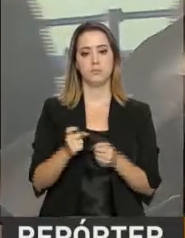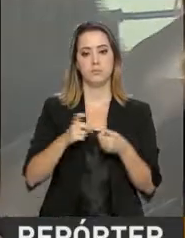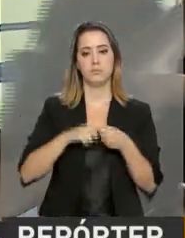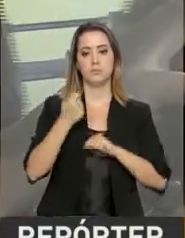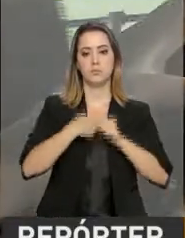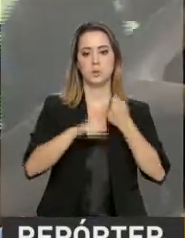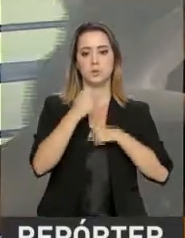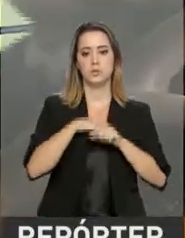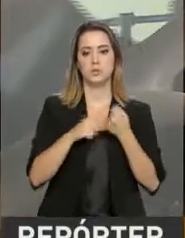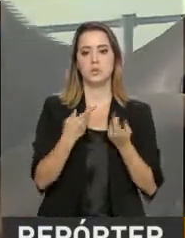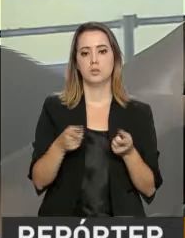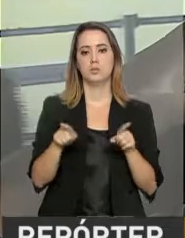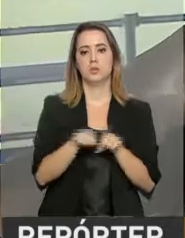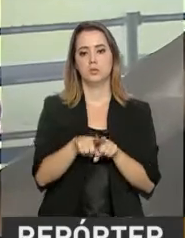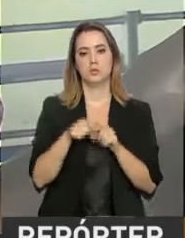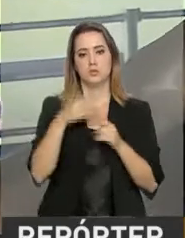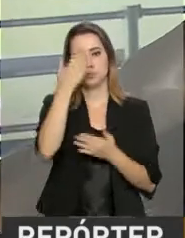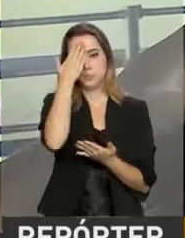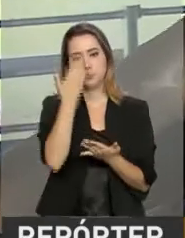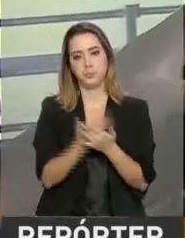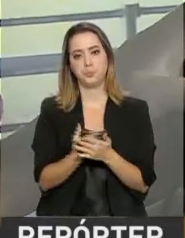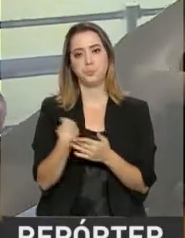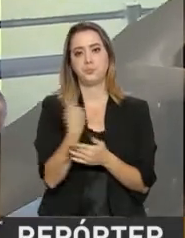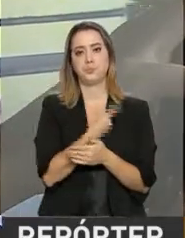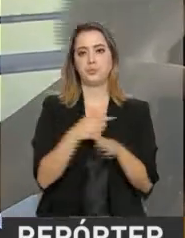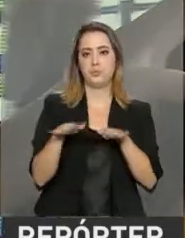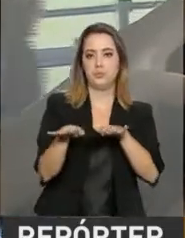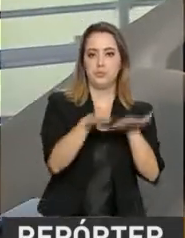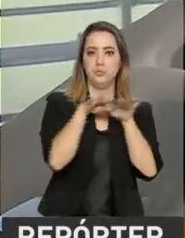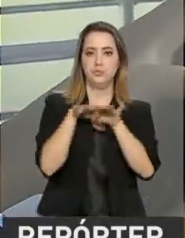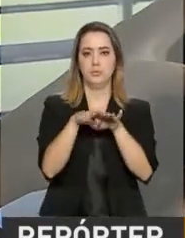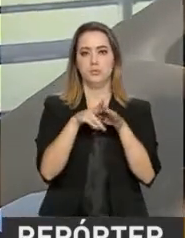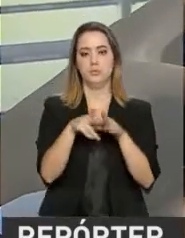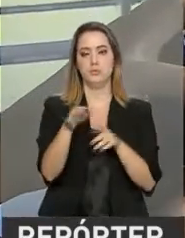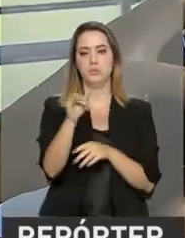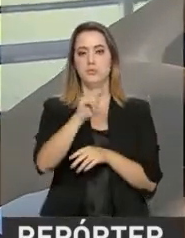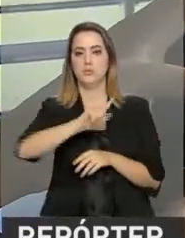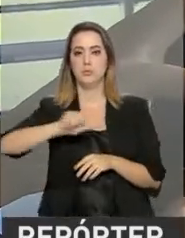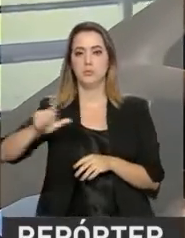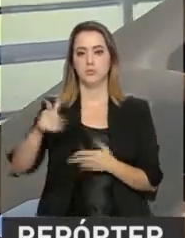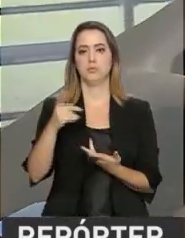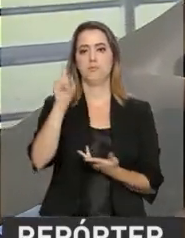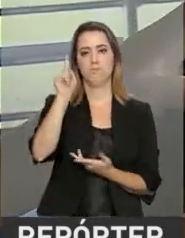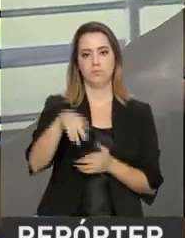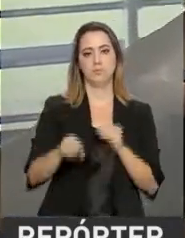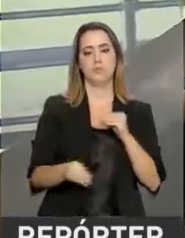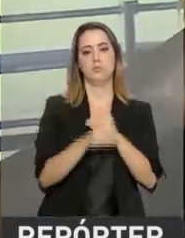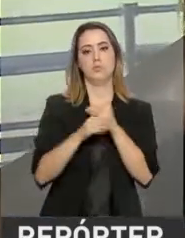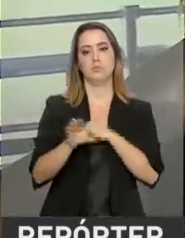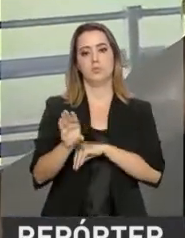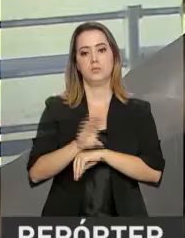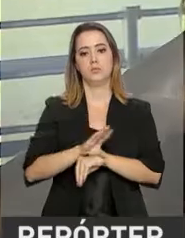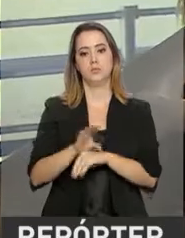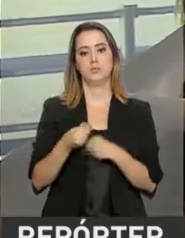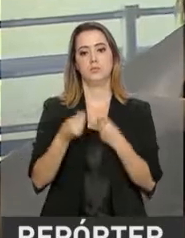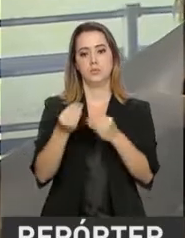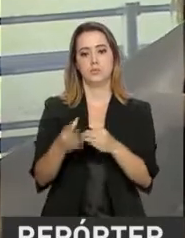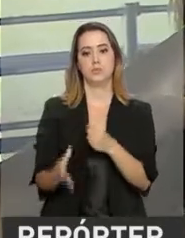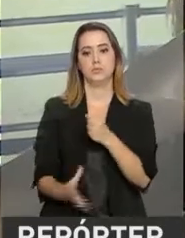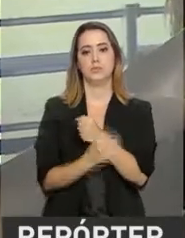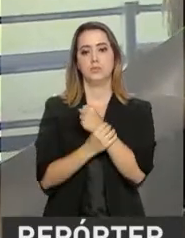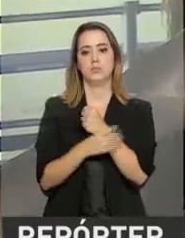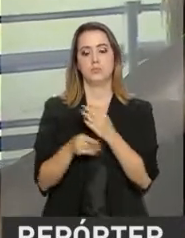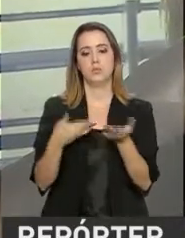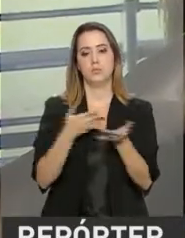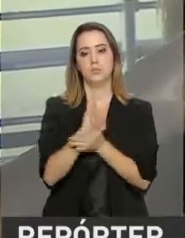economia se porventura a gente tiver estabilidade do ponto de vista fiscal e é o que esta pec vai assegurar a partir da